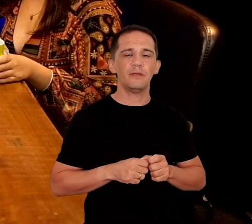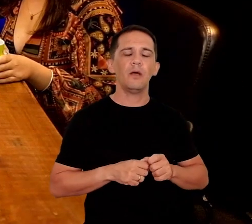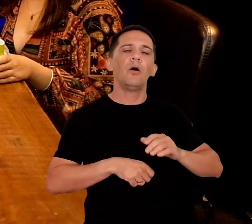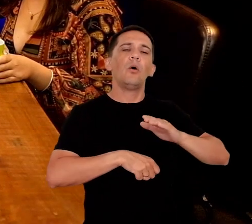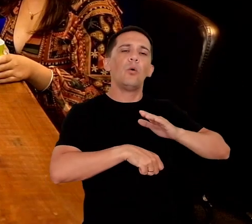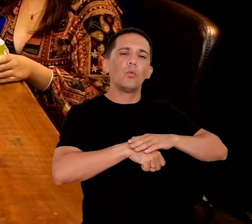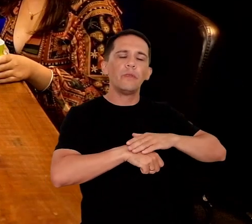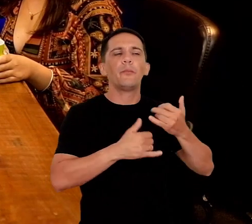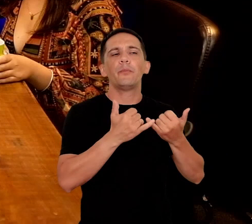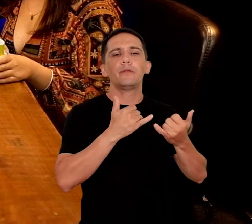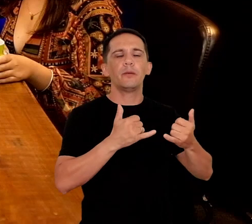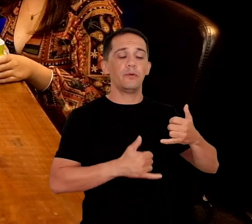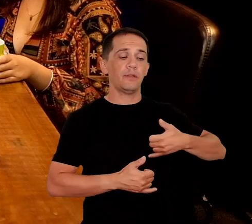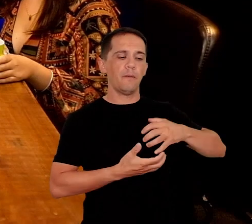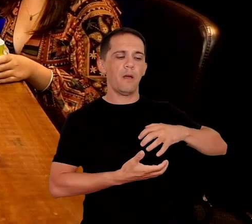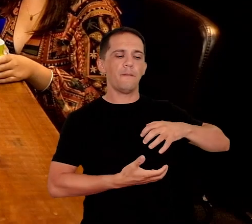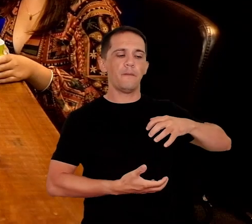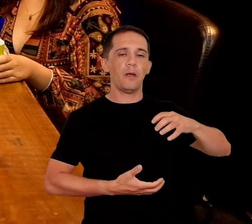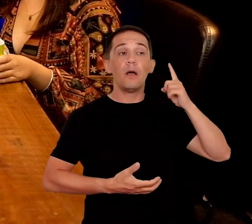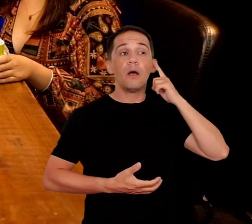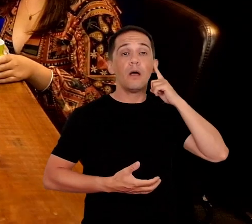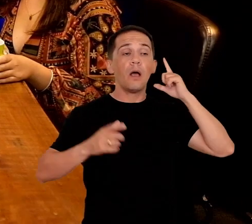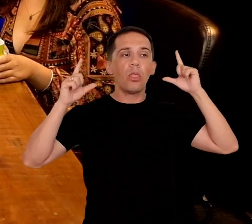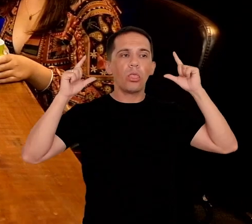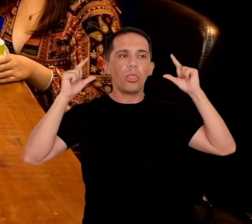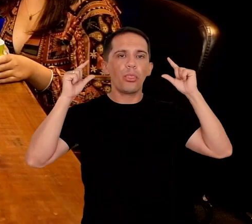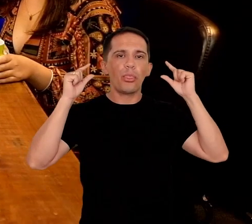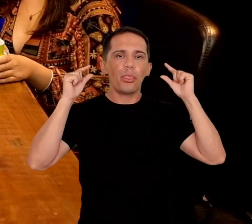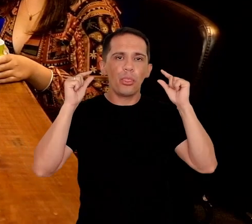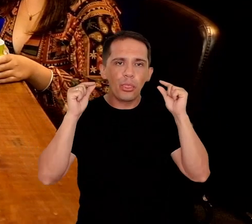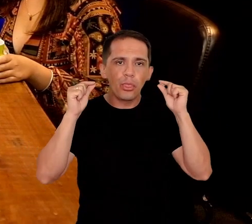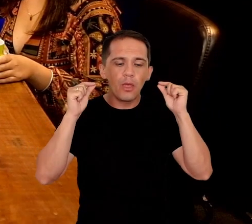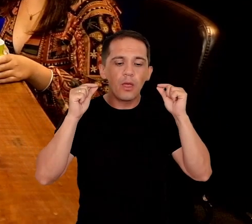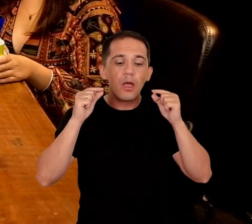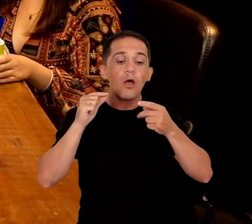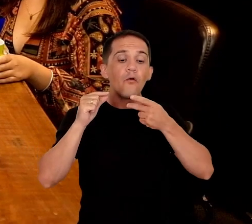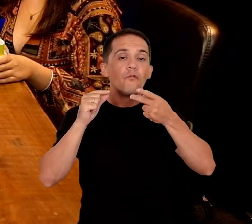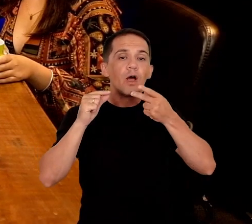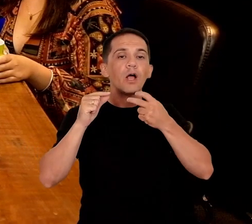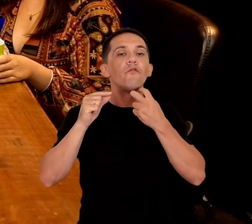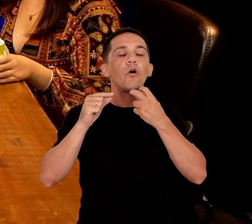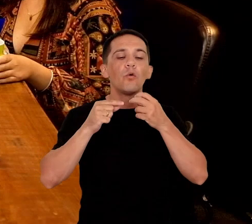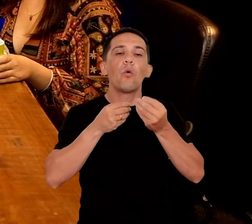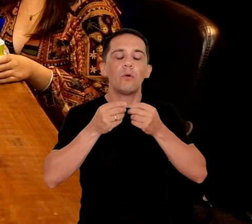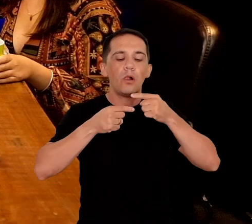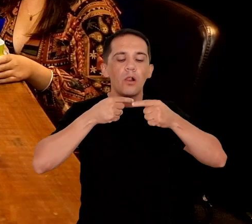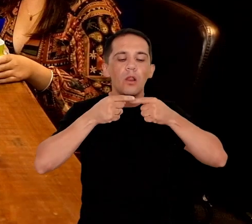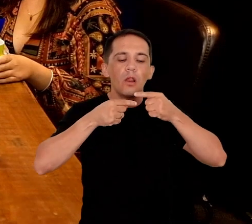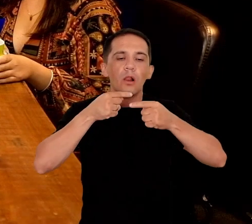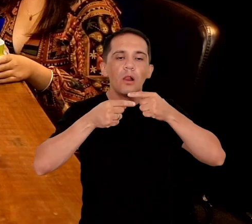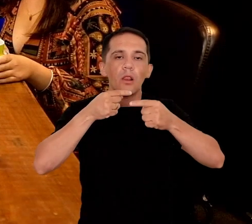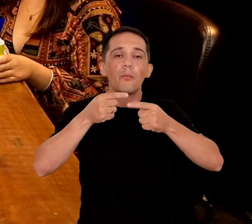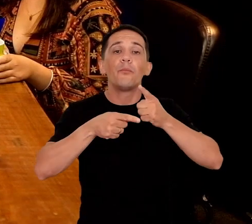tempo vai perdendo a audição pela idade, pode ser que ela venha começar a falar enrolado um pouco. Porque ela já está